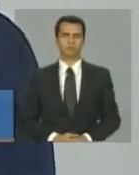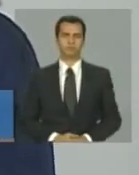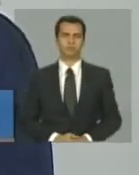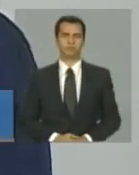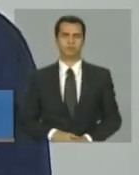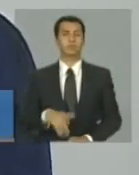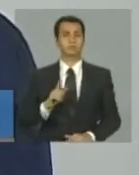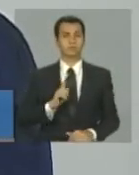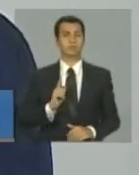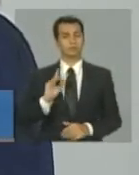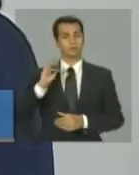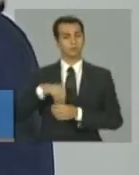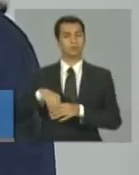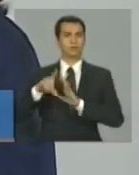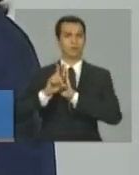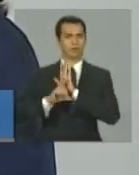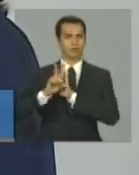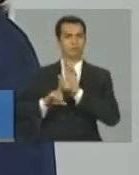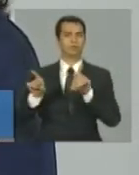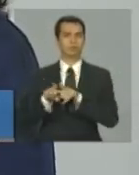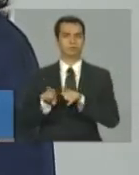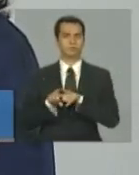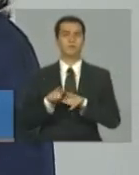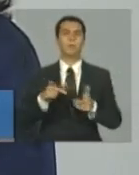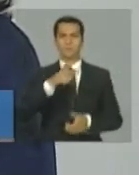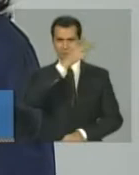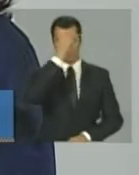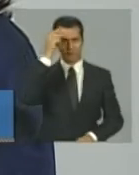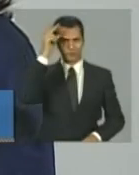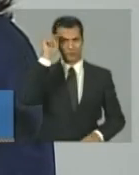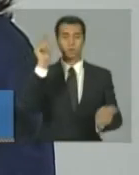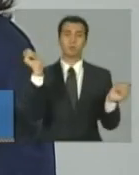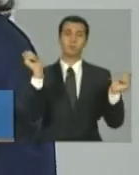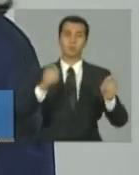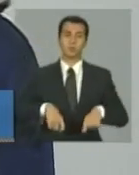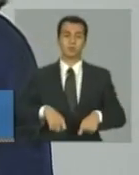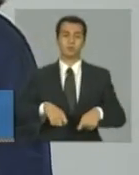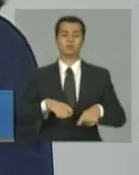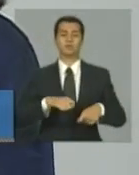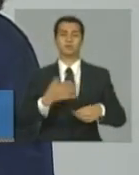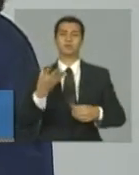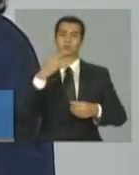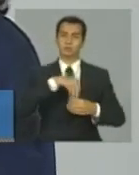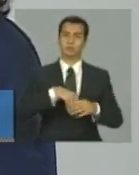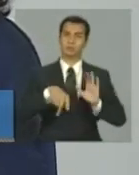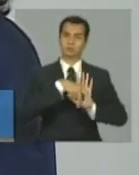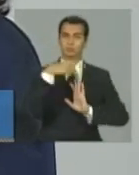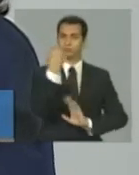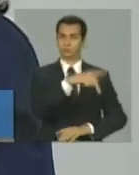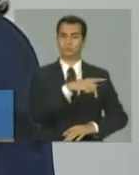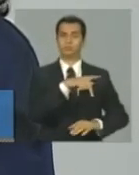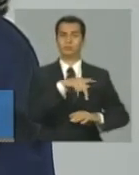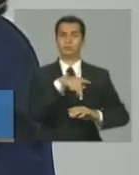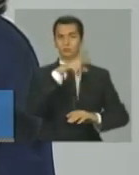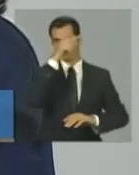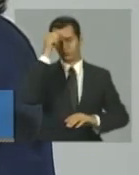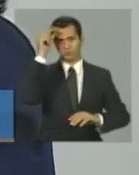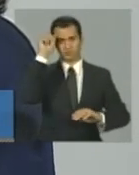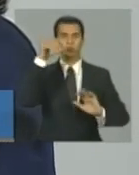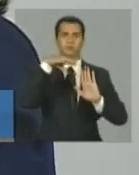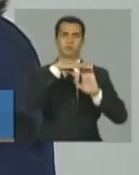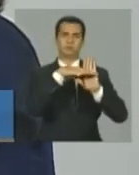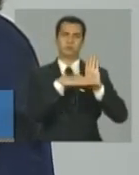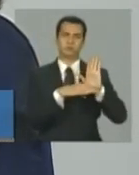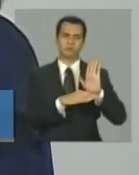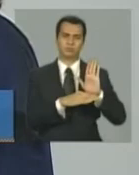tá postando o decreto é importante que a gente diga isso a prefeitura ela pode sim colocar essa lista no site próprio da prefeitura mas